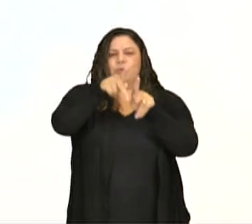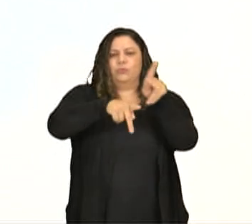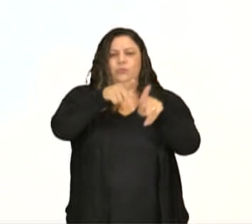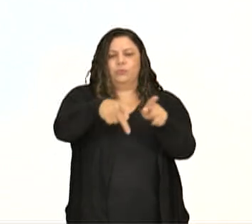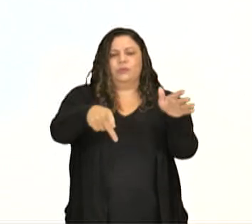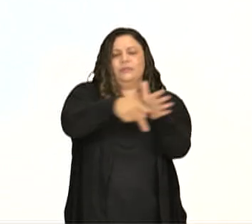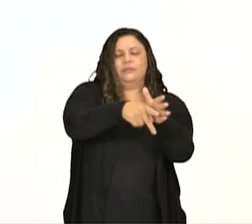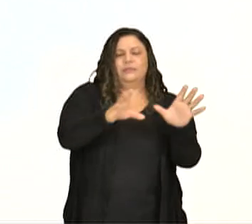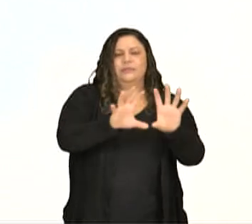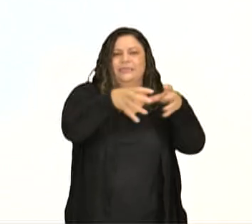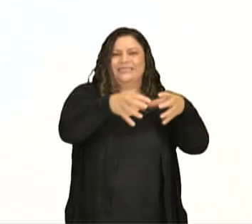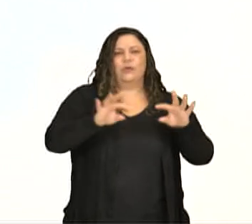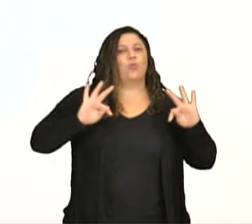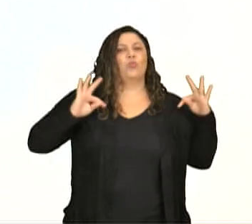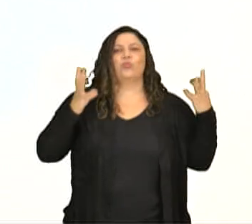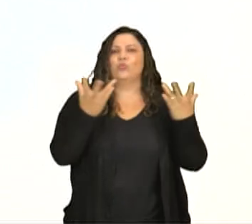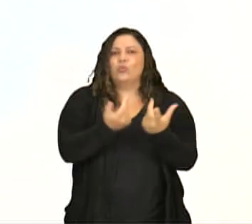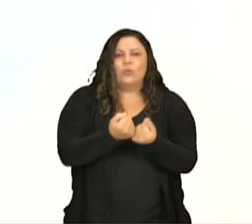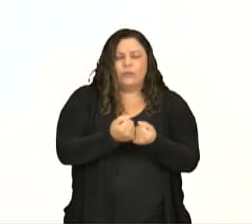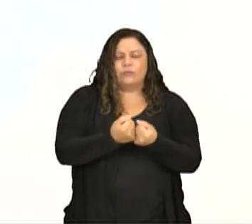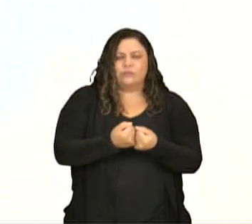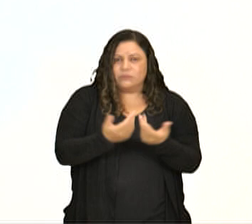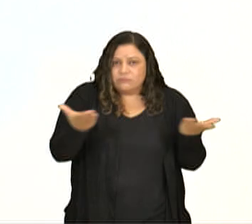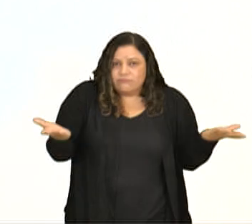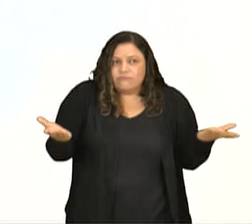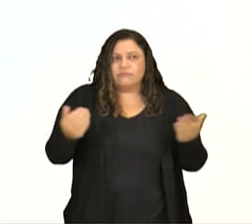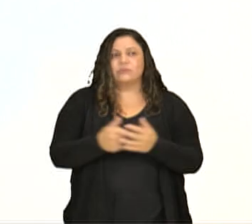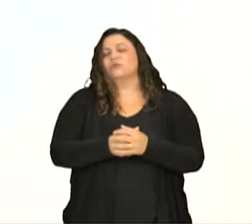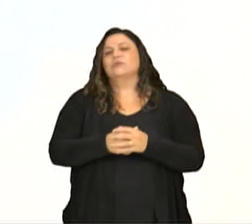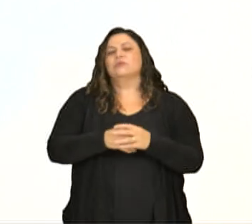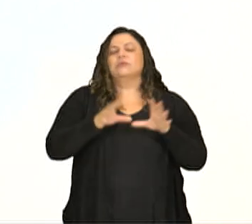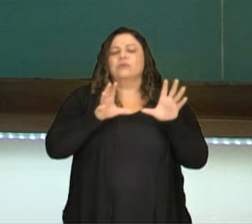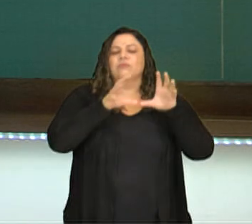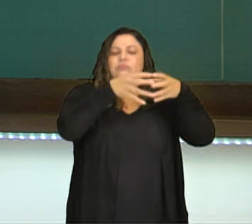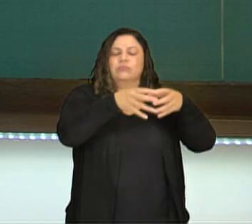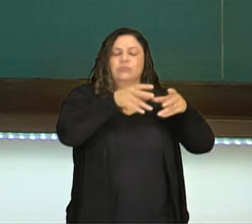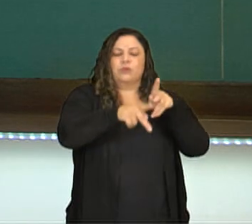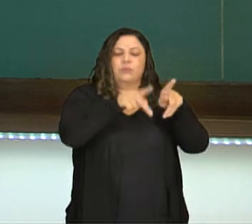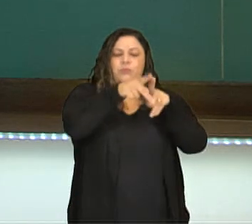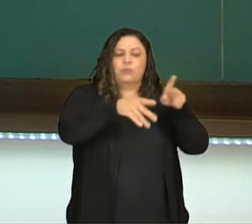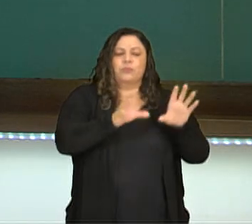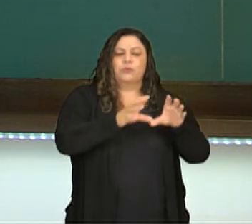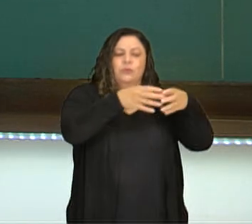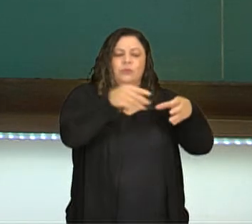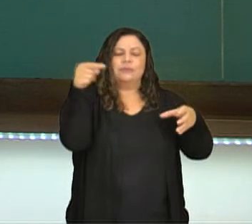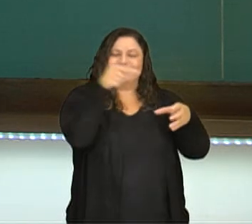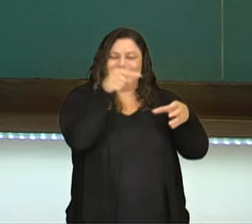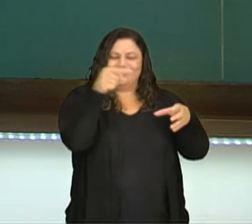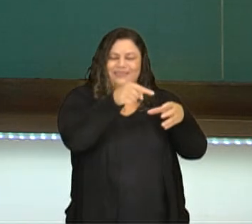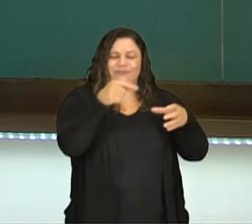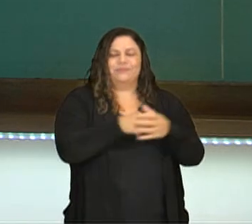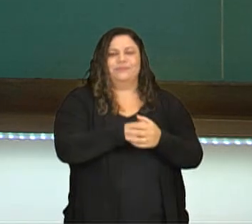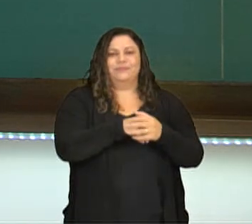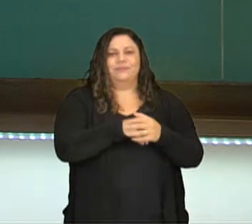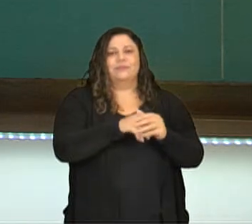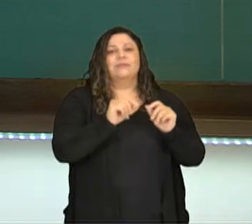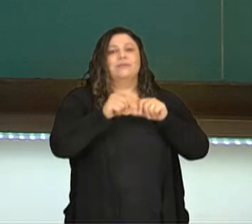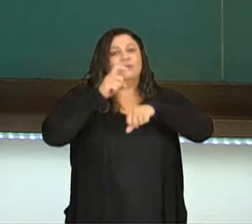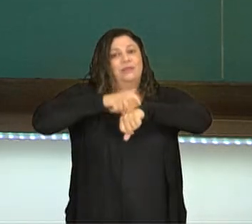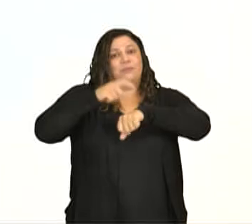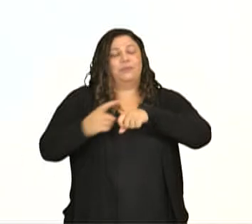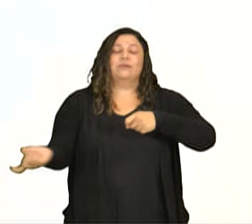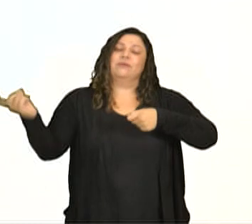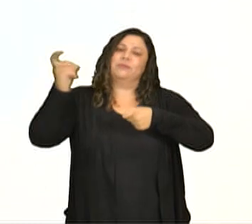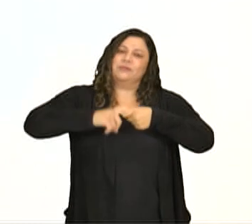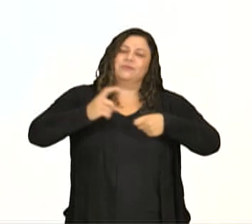Então, todos os seres vivos que habitam um local constituem uma população local a nível biológico? Então, dá um tempinho e a gente já volta